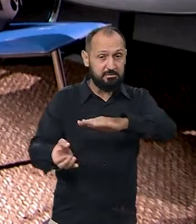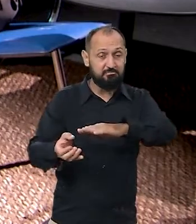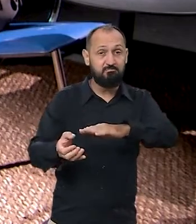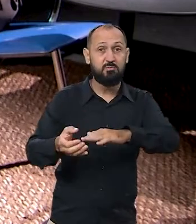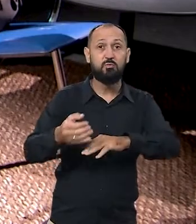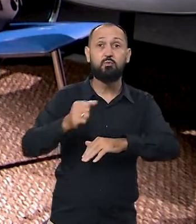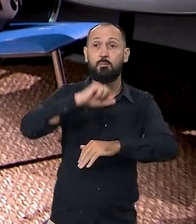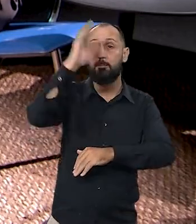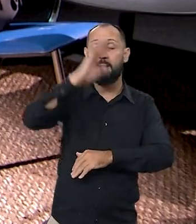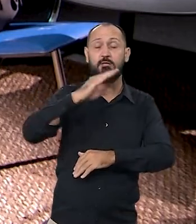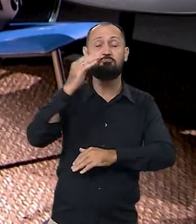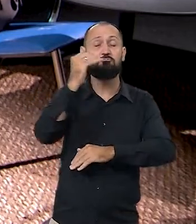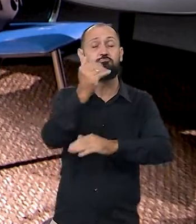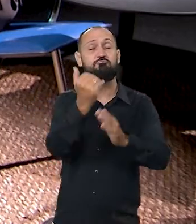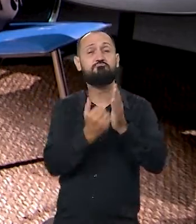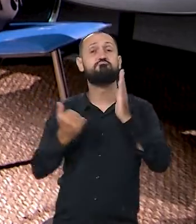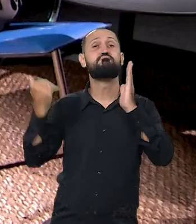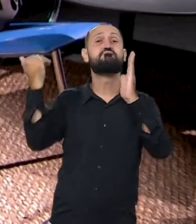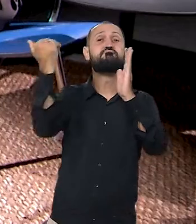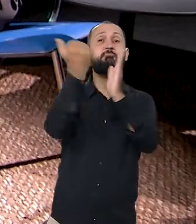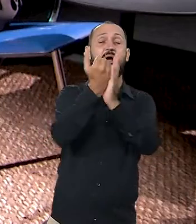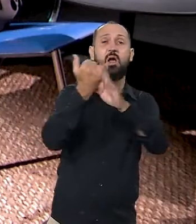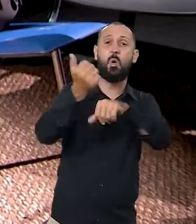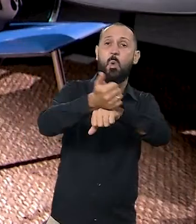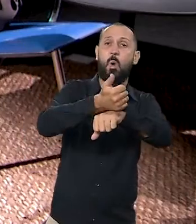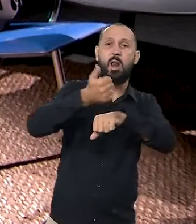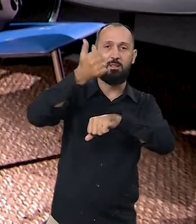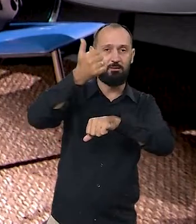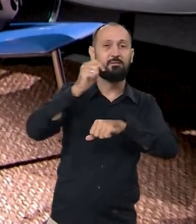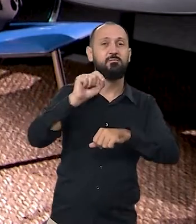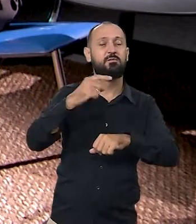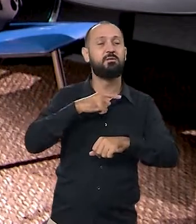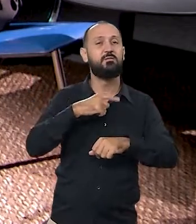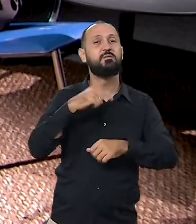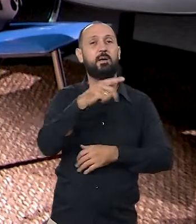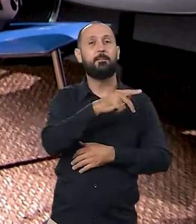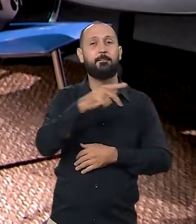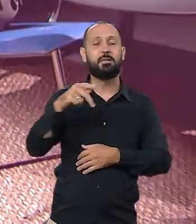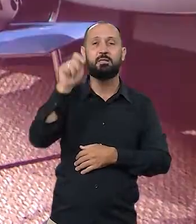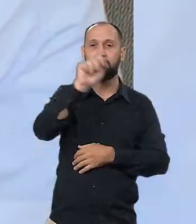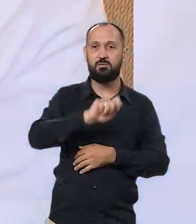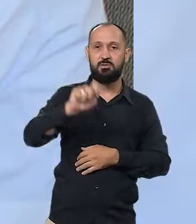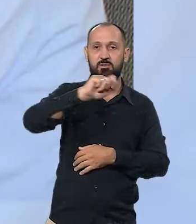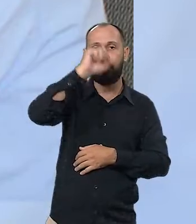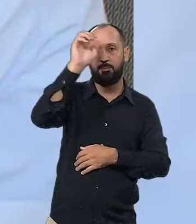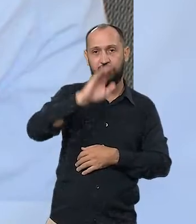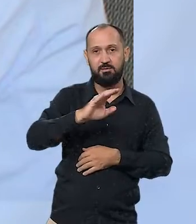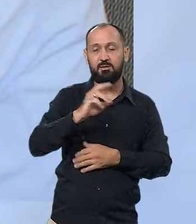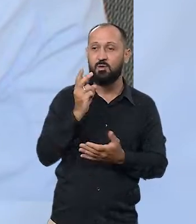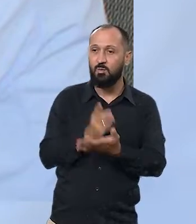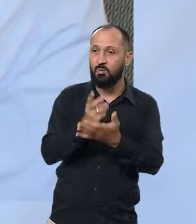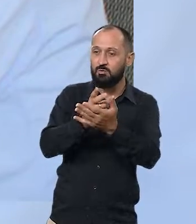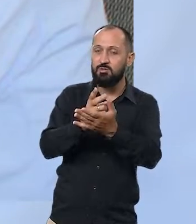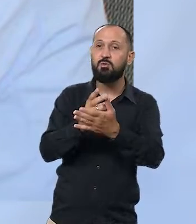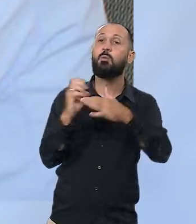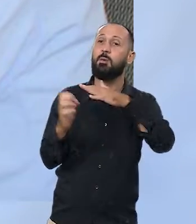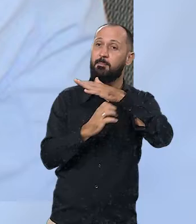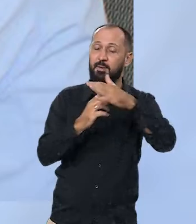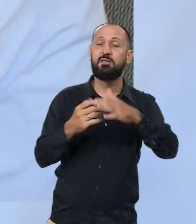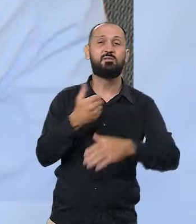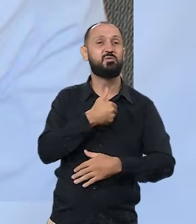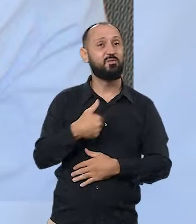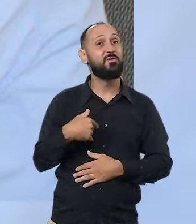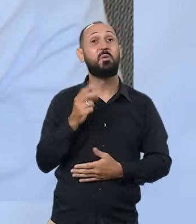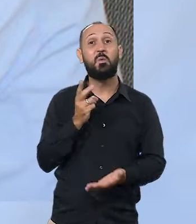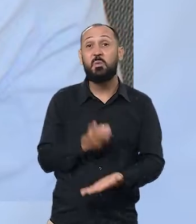salto gigantesco na parte de saneamento, e isso me levou, inclusive, a ser presidente da Associação Brasileira. E continua uma estatal,